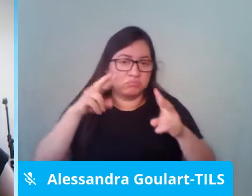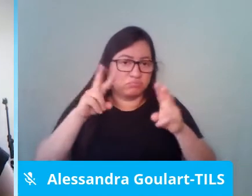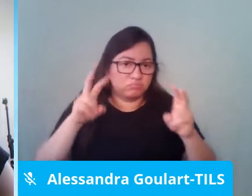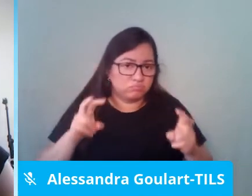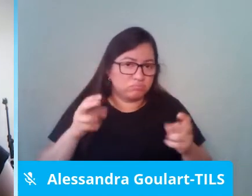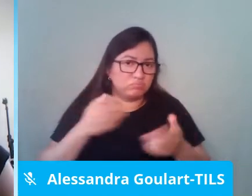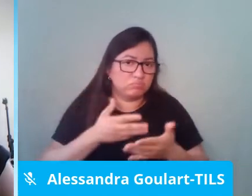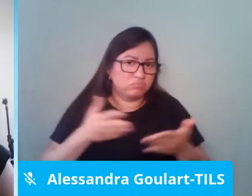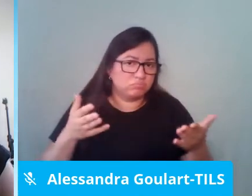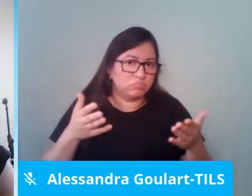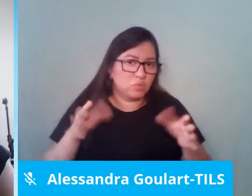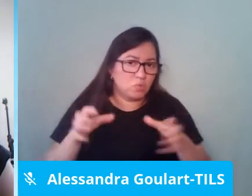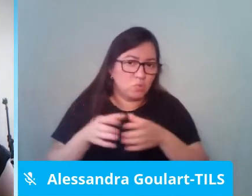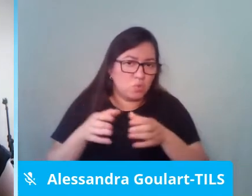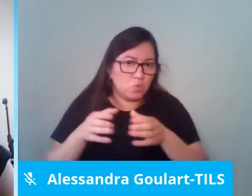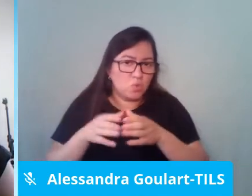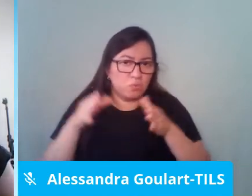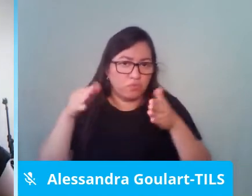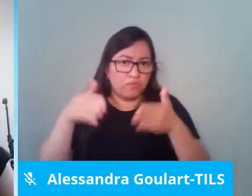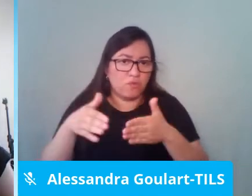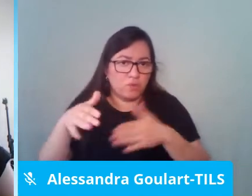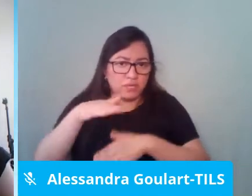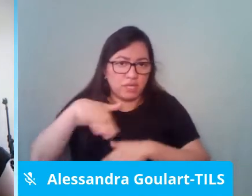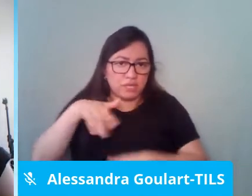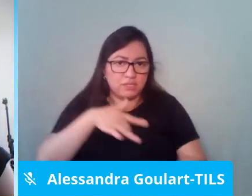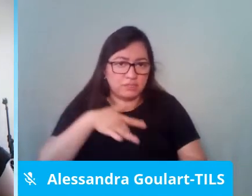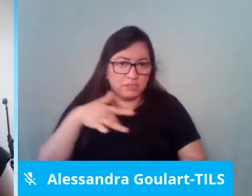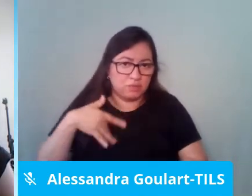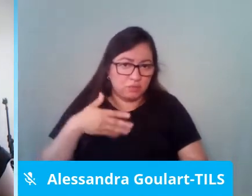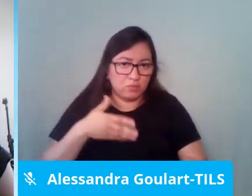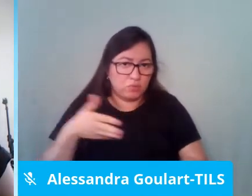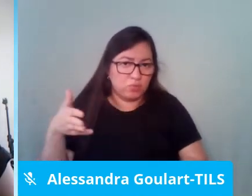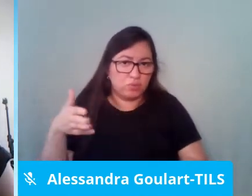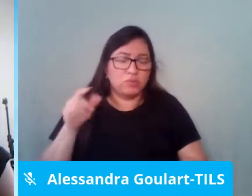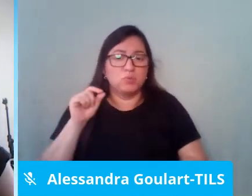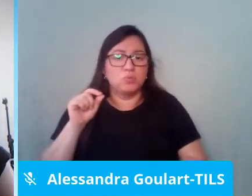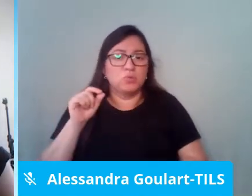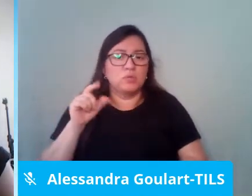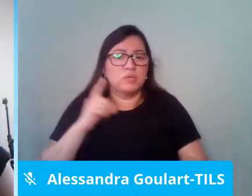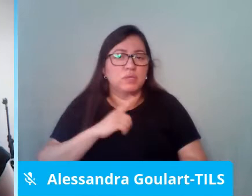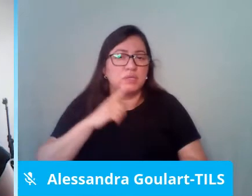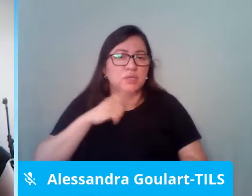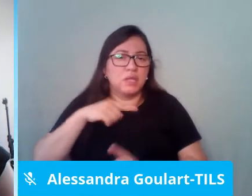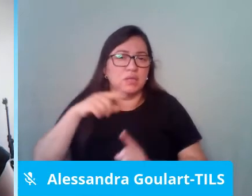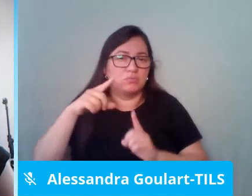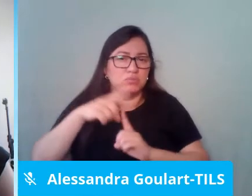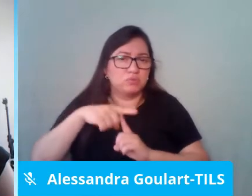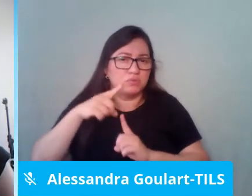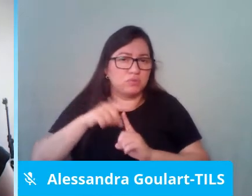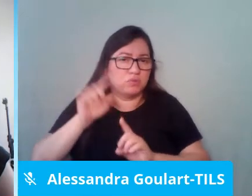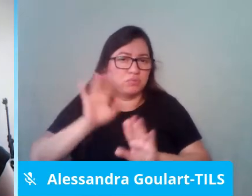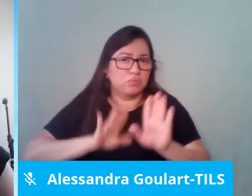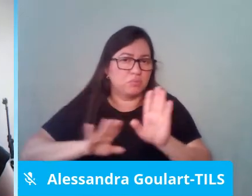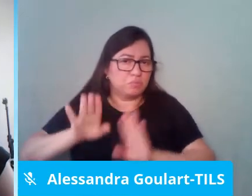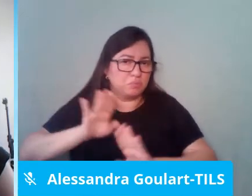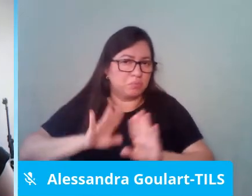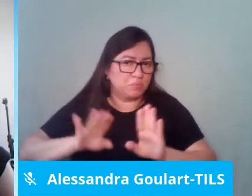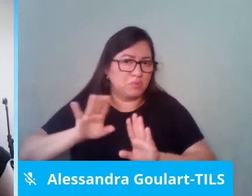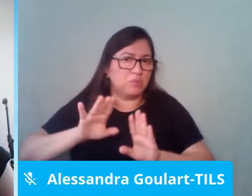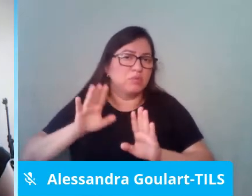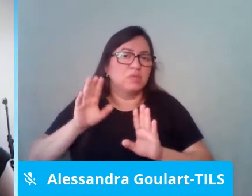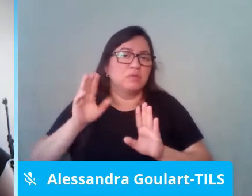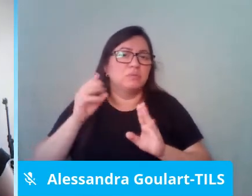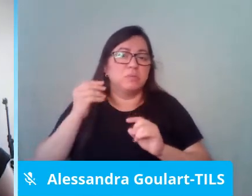das equipes de atenção básica. E aí o Previne, ele tem uma parte que é captação, né, ou seja, o